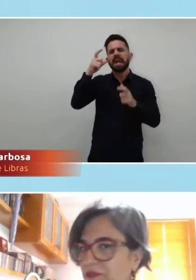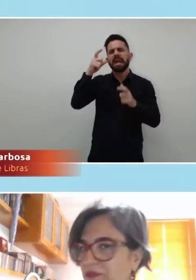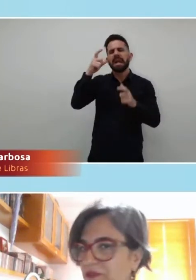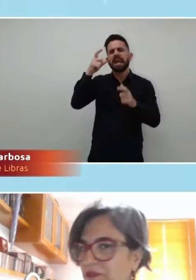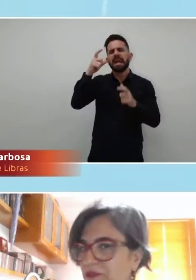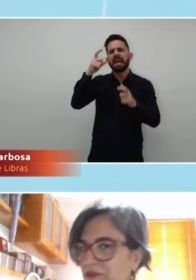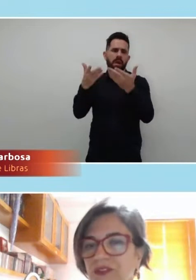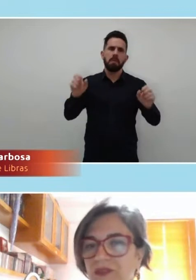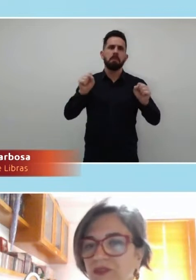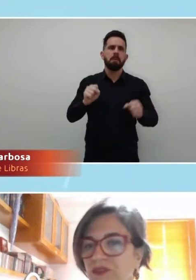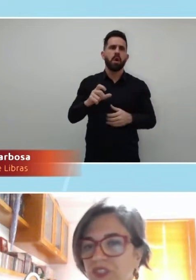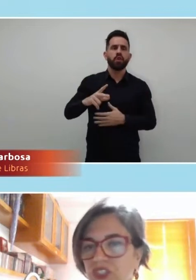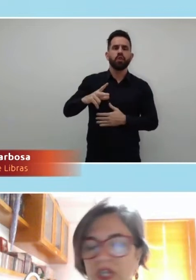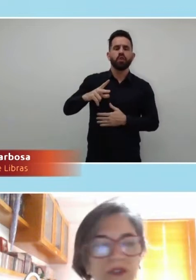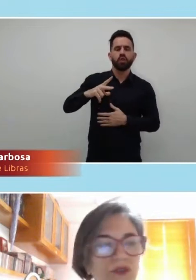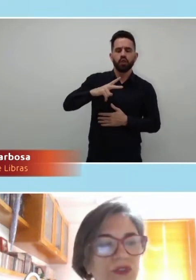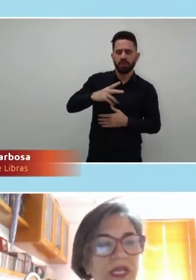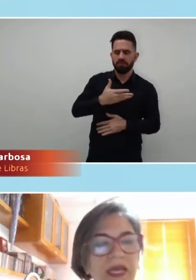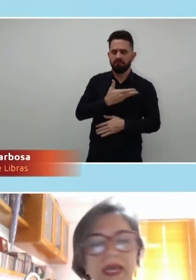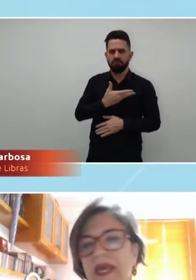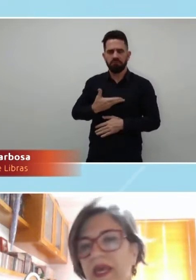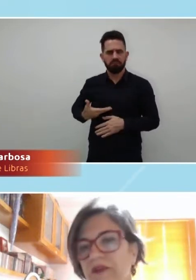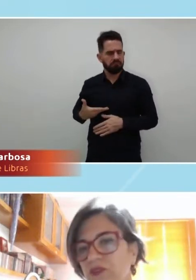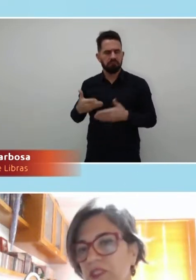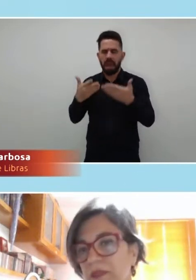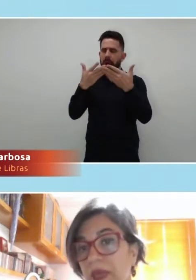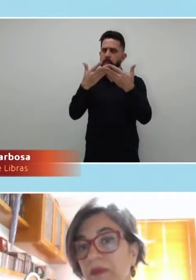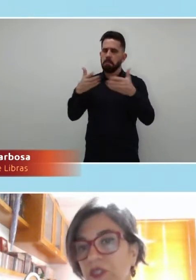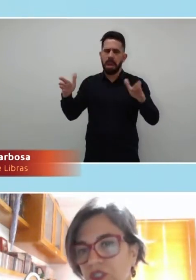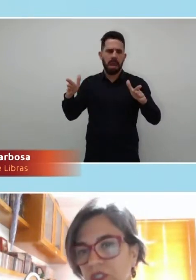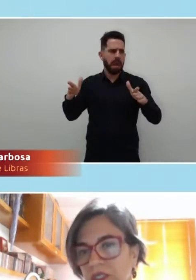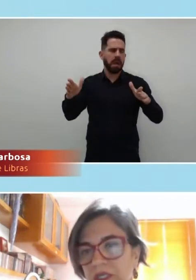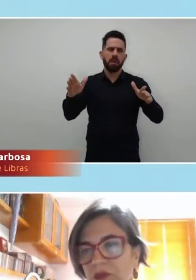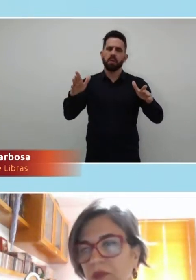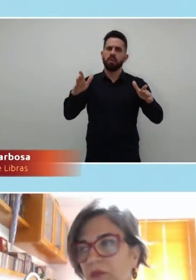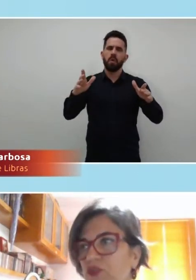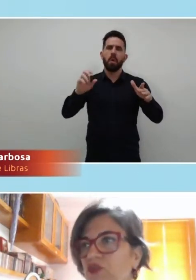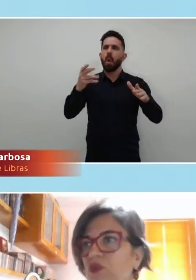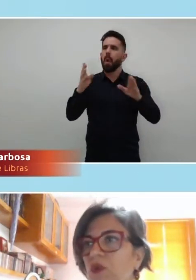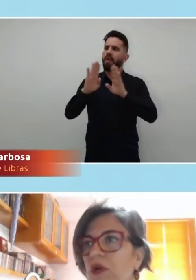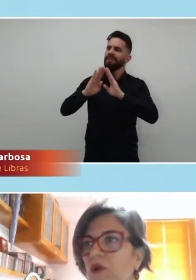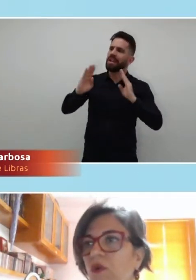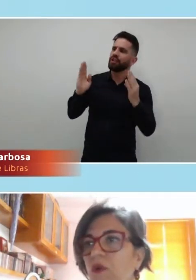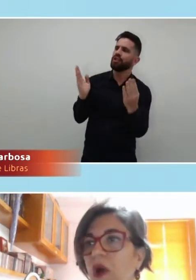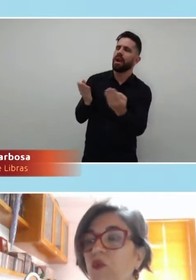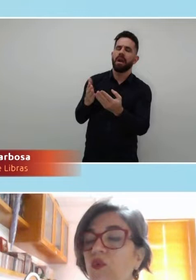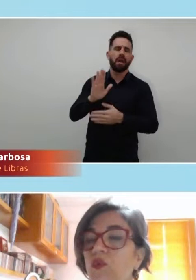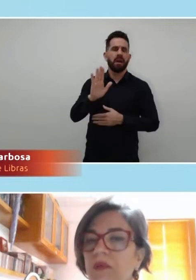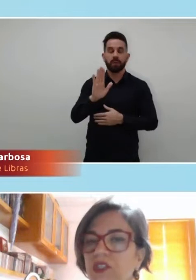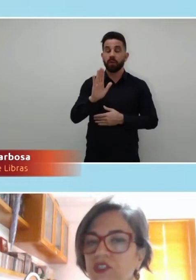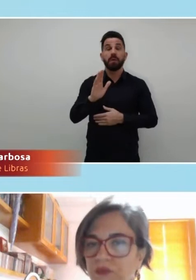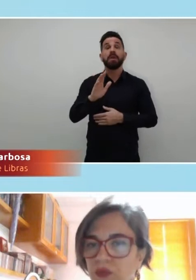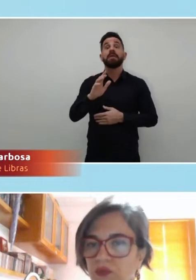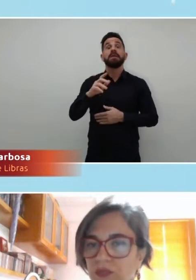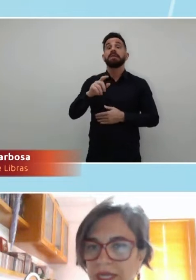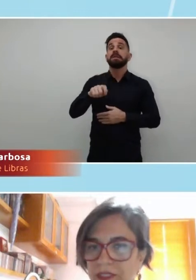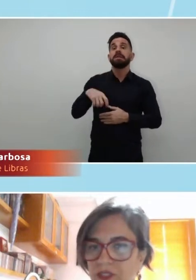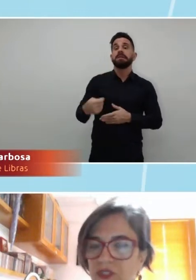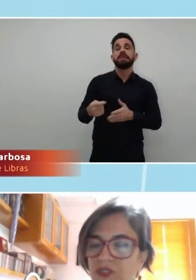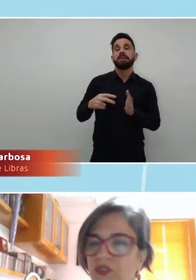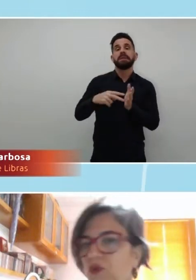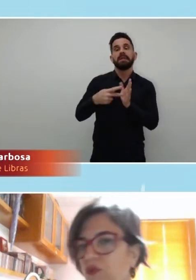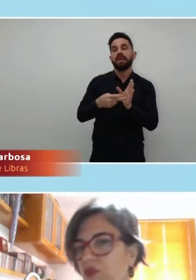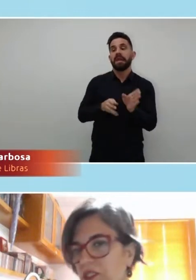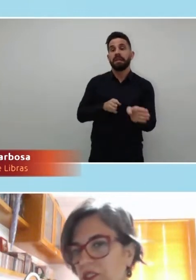privados, abertos, fechados, é você permitir que uma pessoa com alguma dificuldade